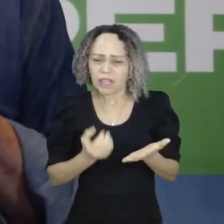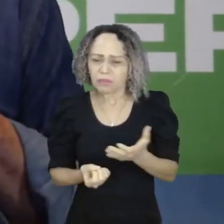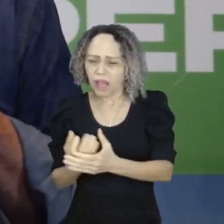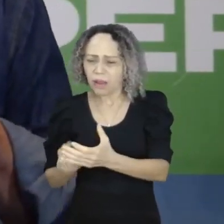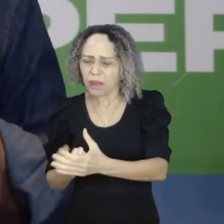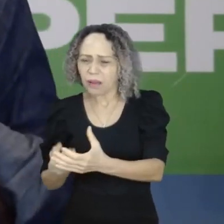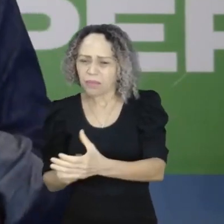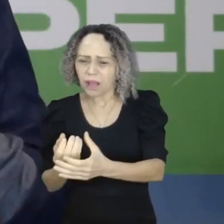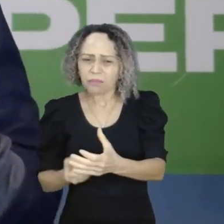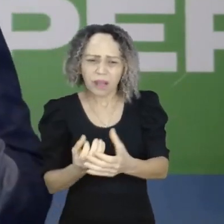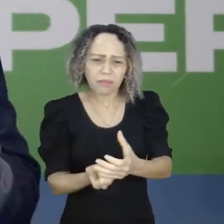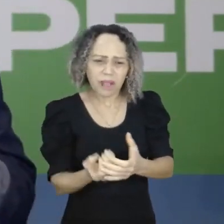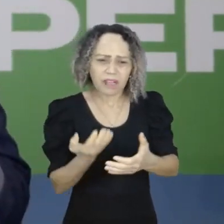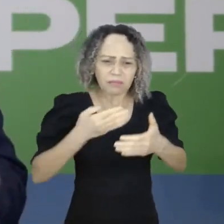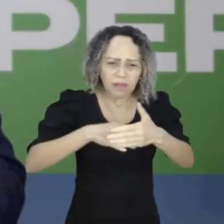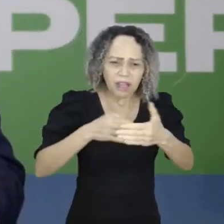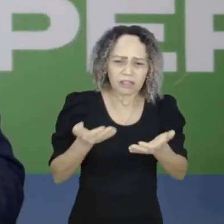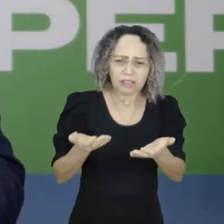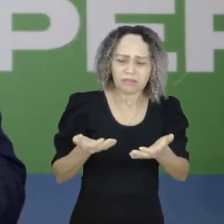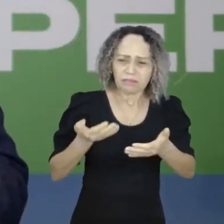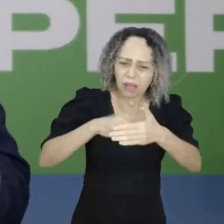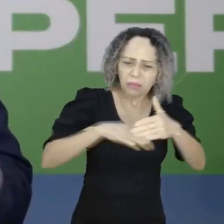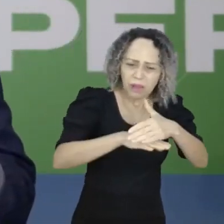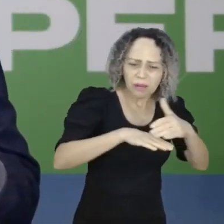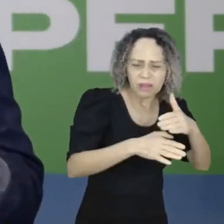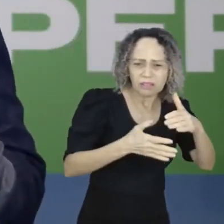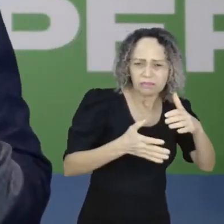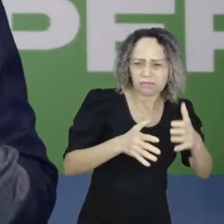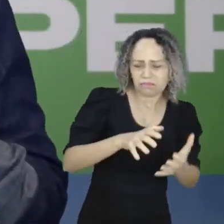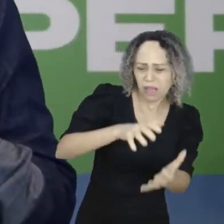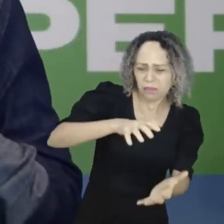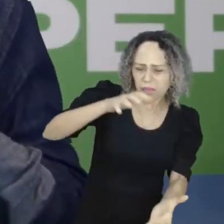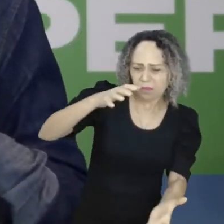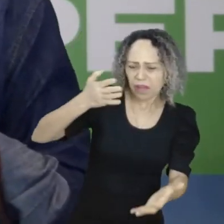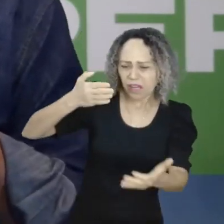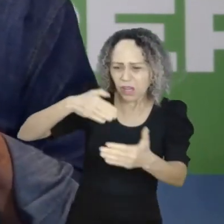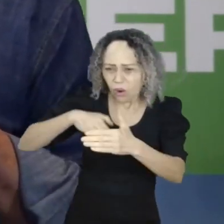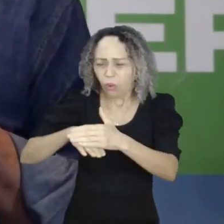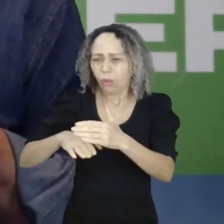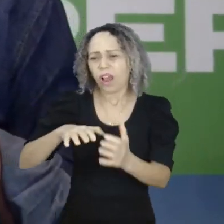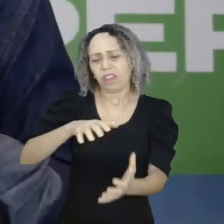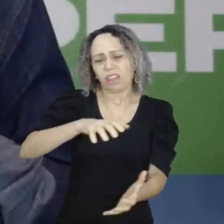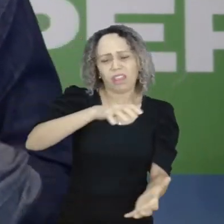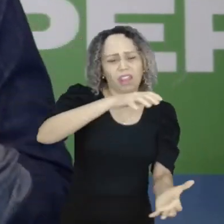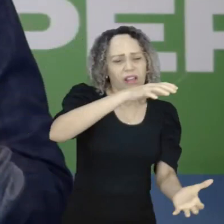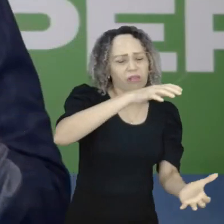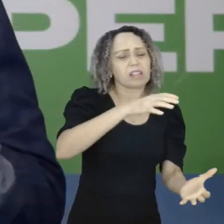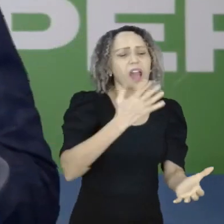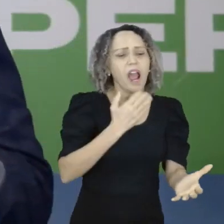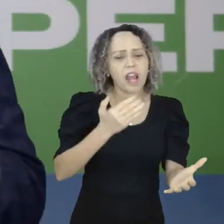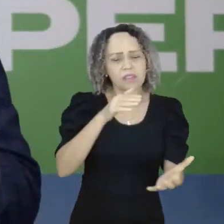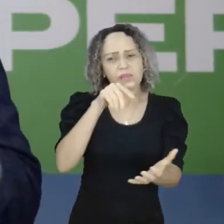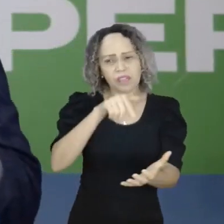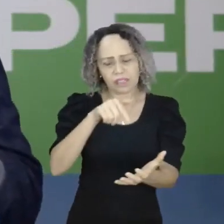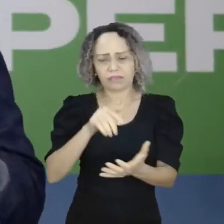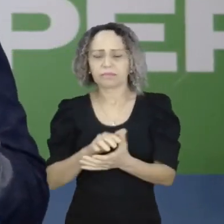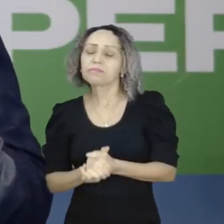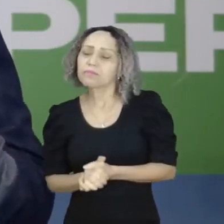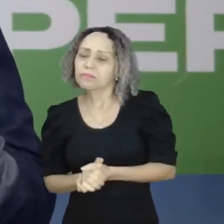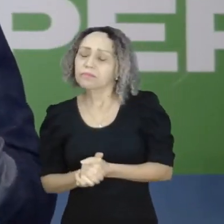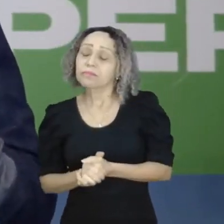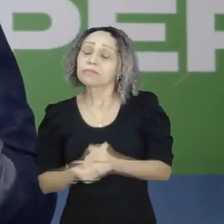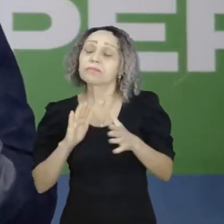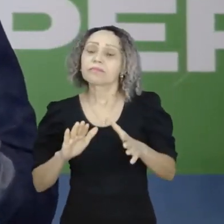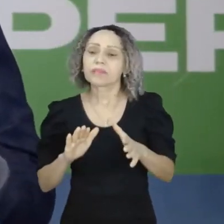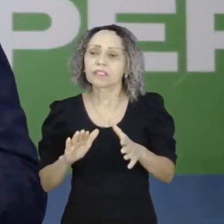de crise, não faltar alimento no seu país. Isso, nós utilizávamos a Conab para fazer um